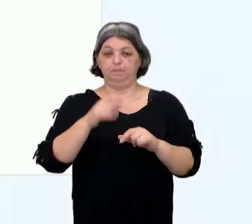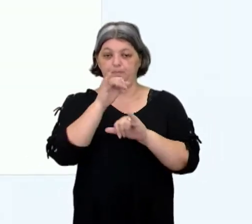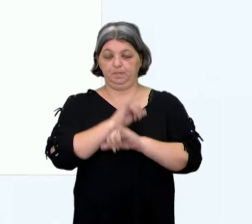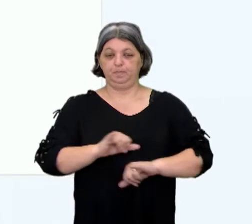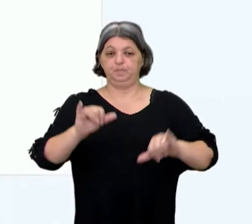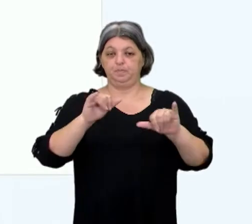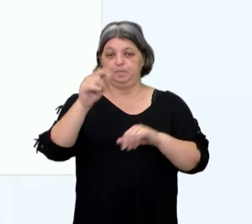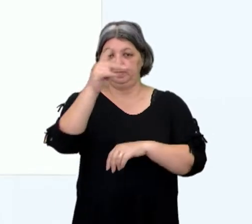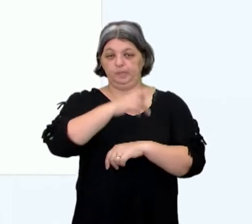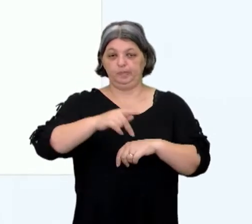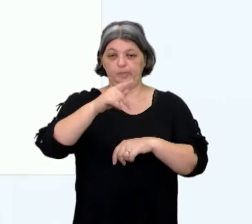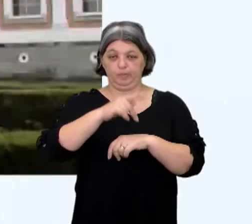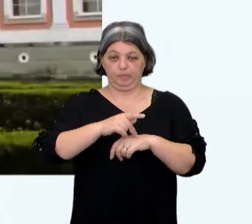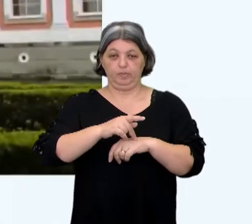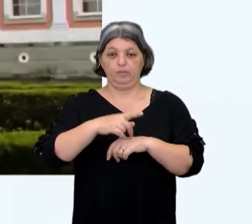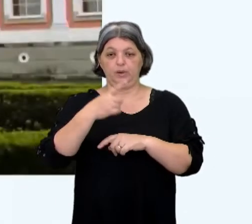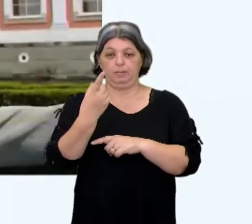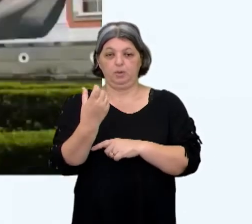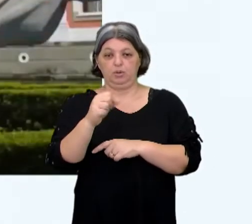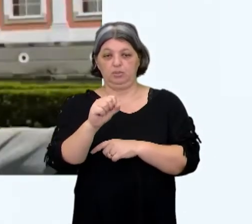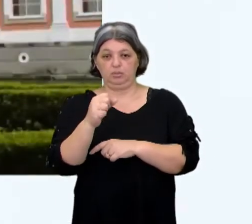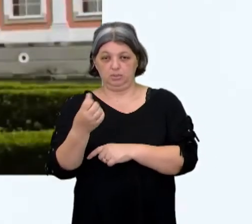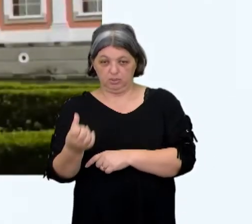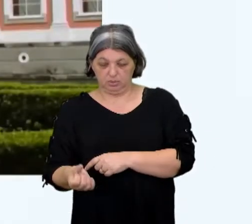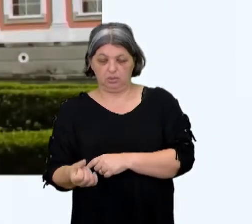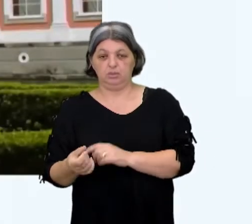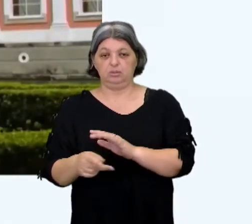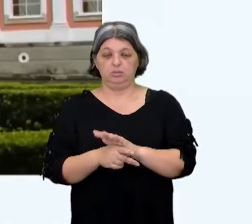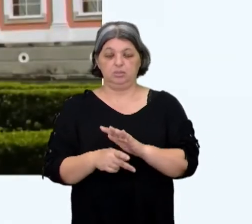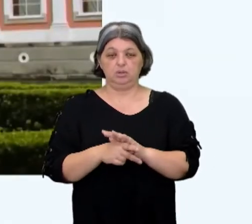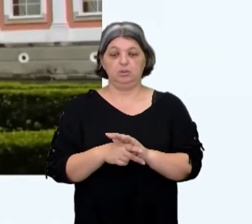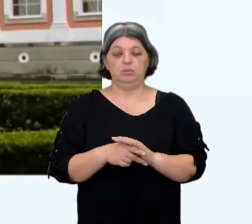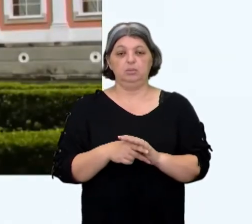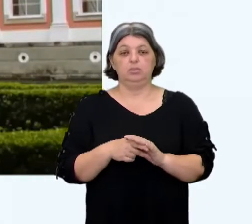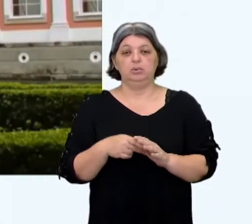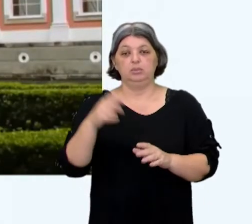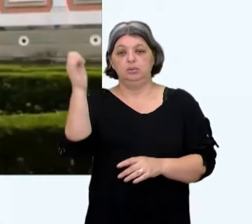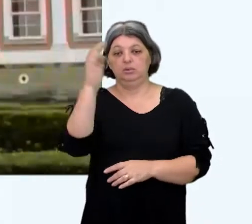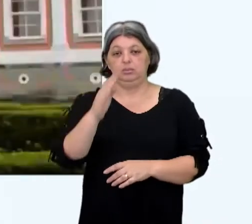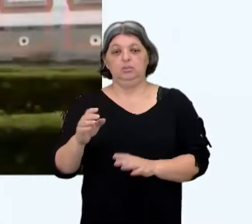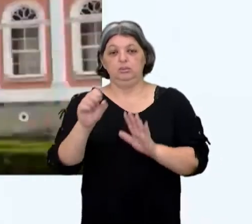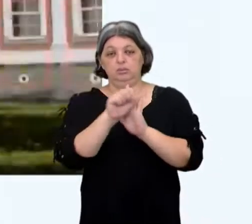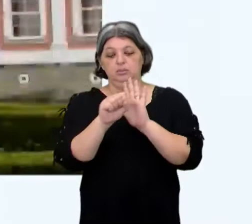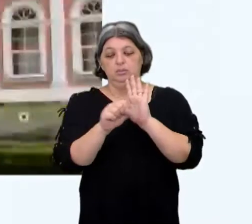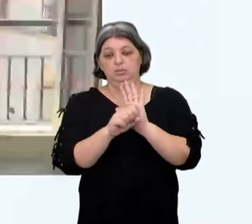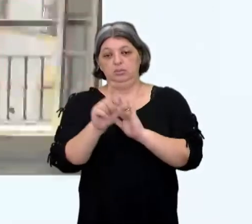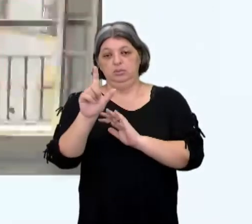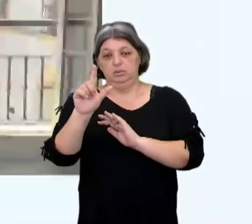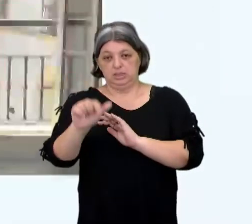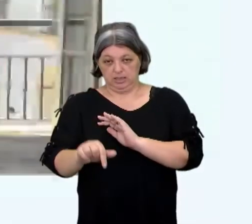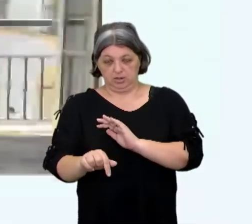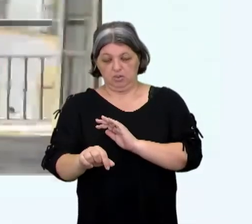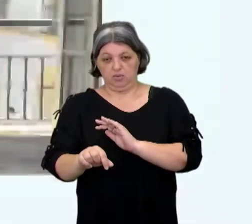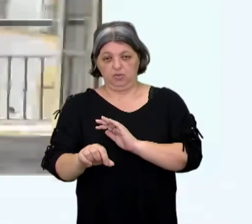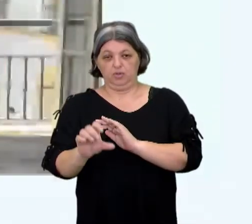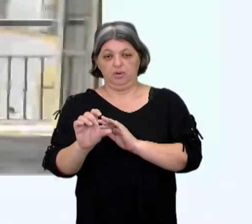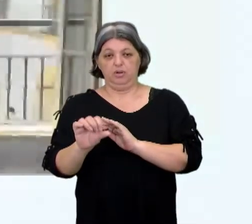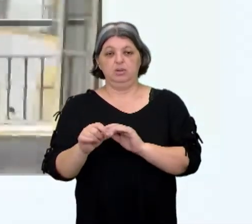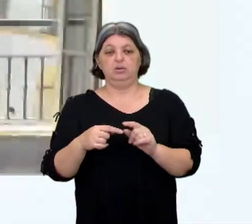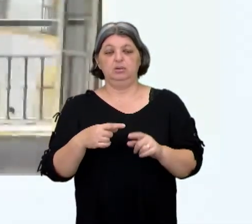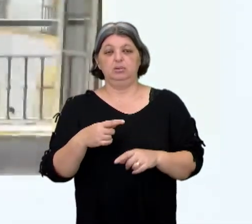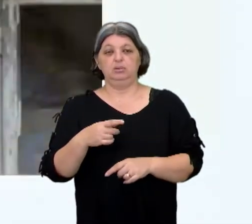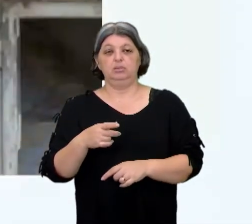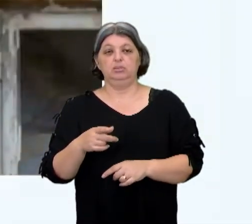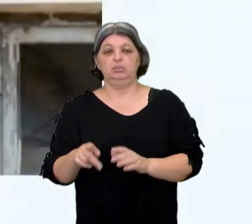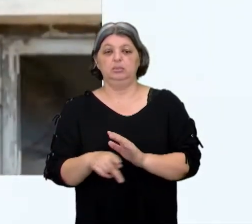no país remonta à época do Brasil Imperial, no final do século XIX. D. Pedro II sentiu